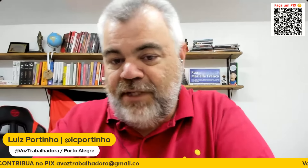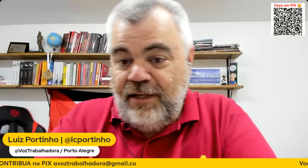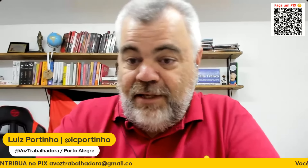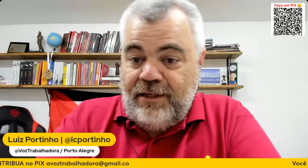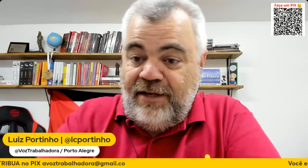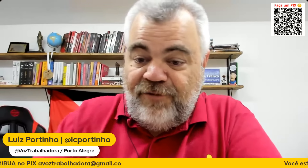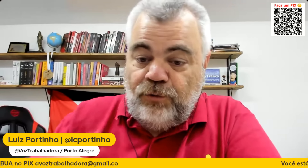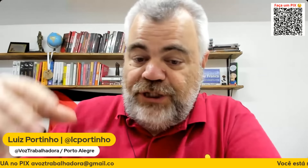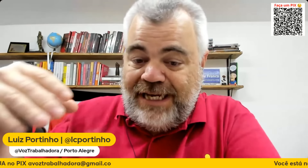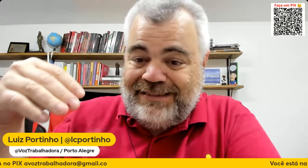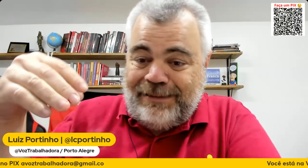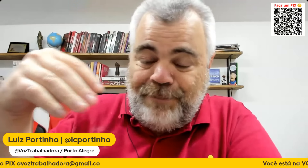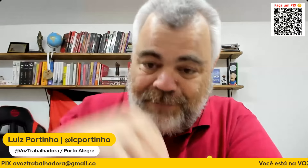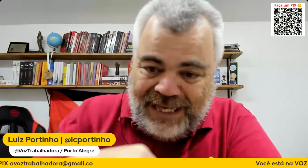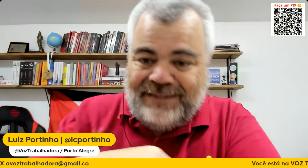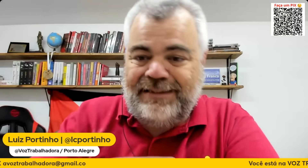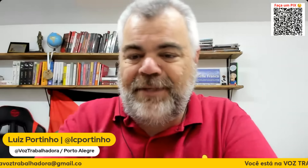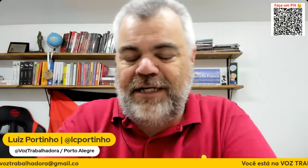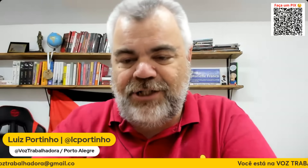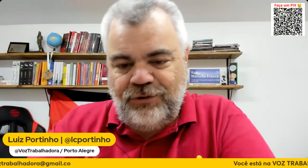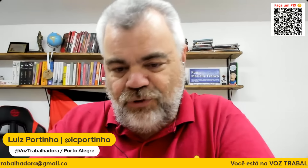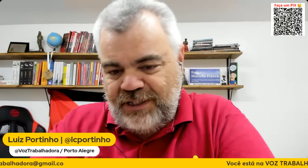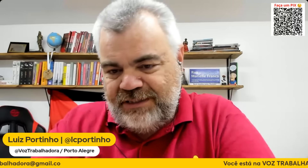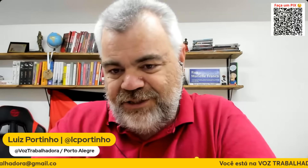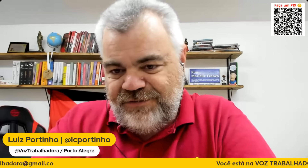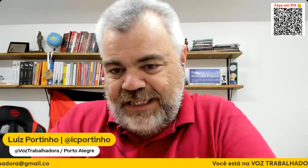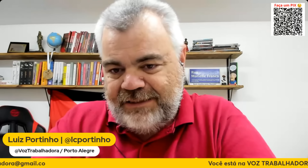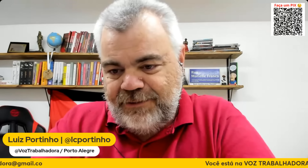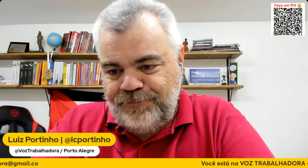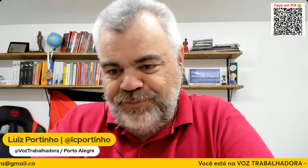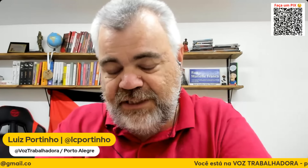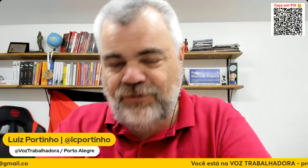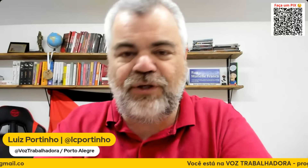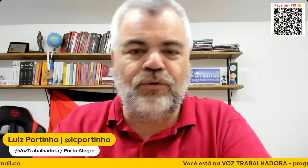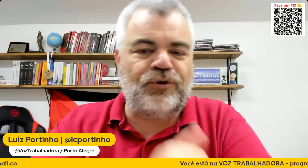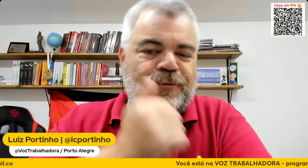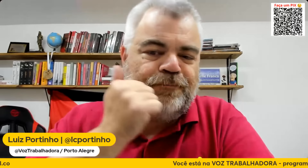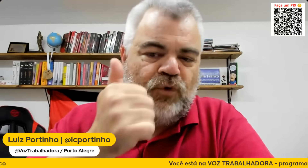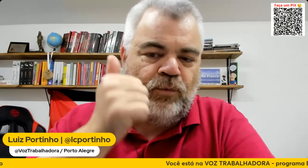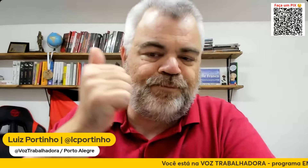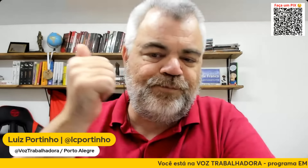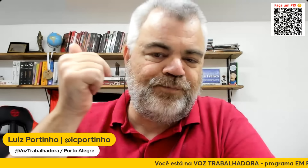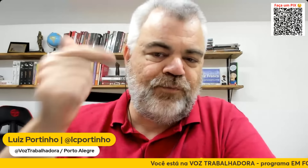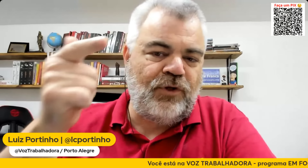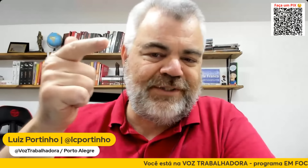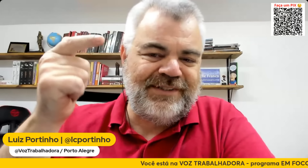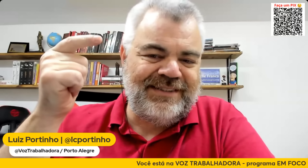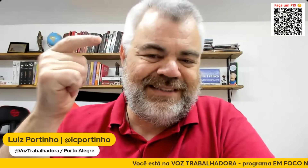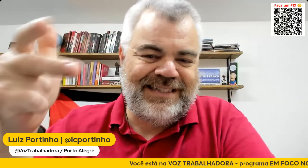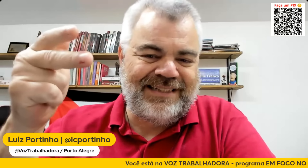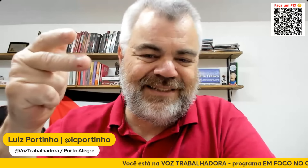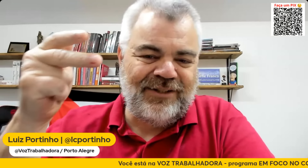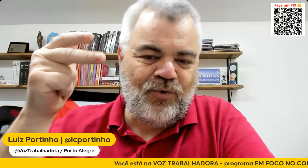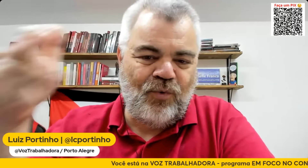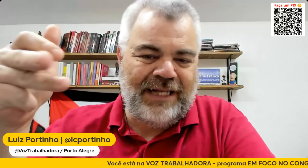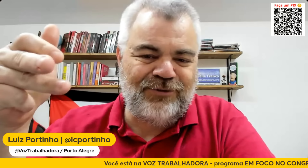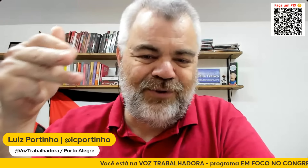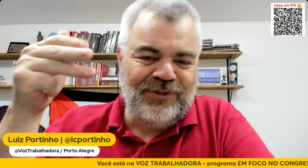direita levou já nessa primeira semana de retorno das atividades 5 segundos 1 2